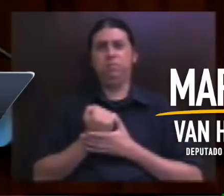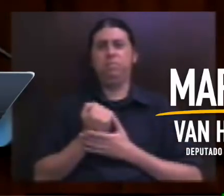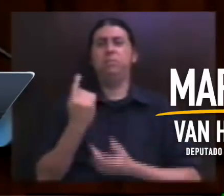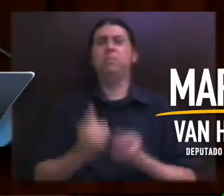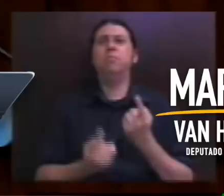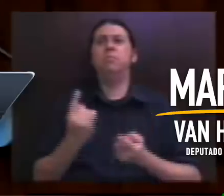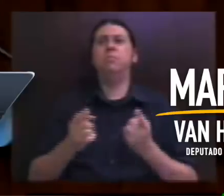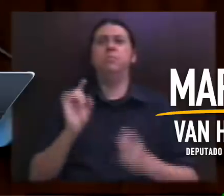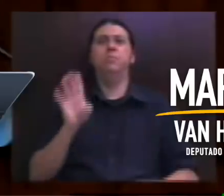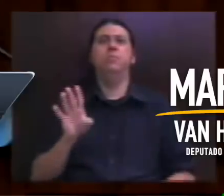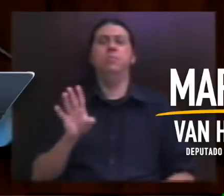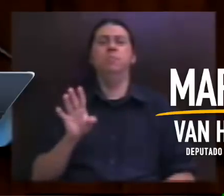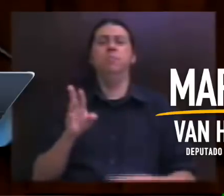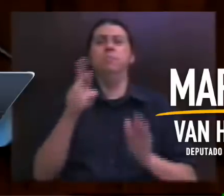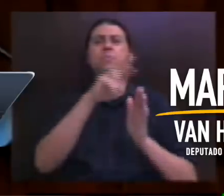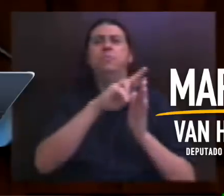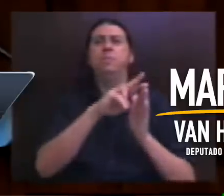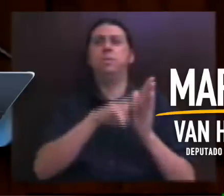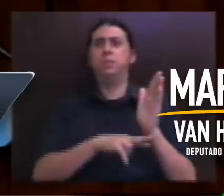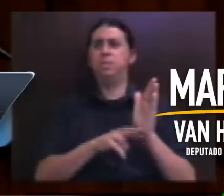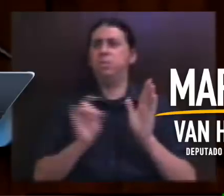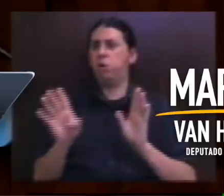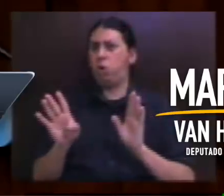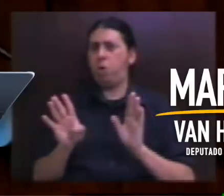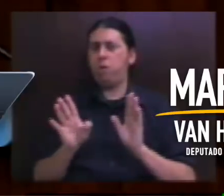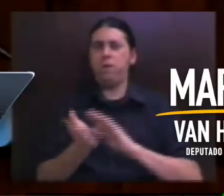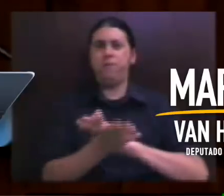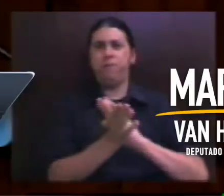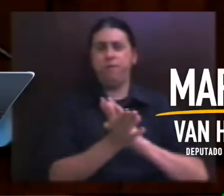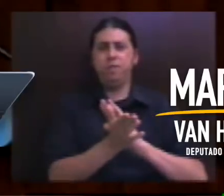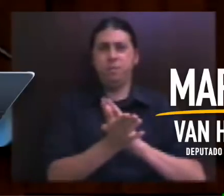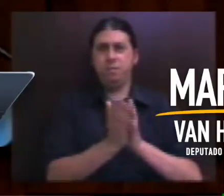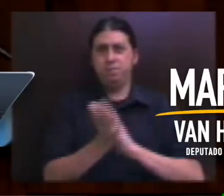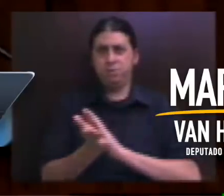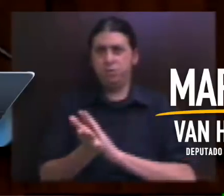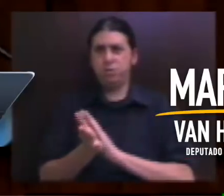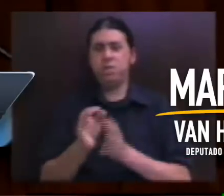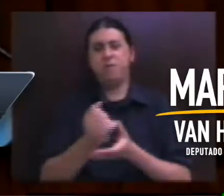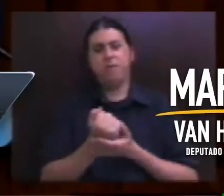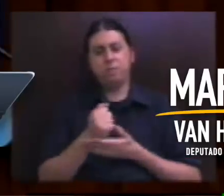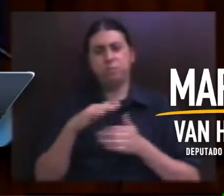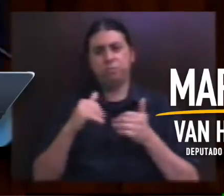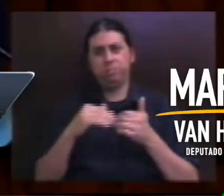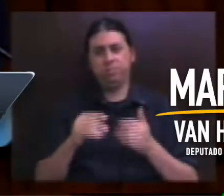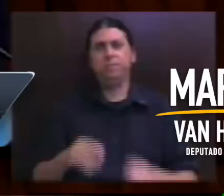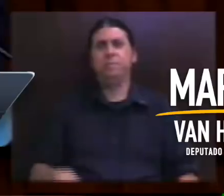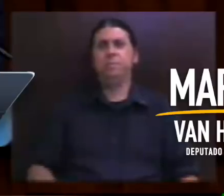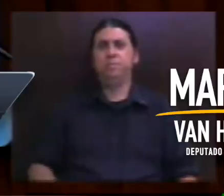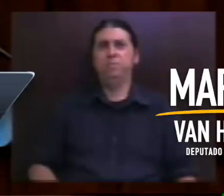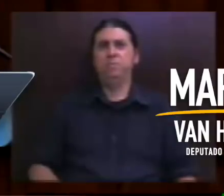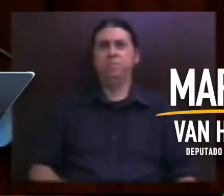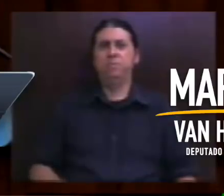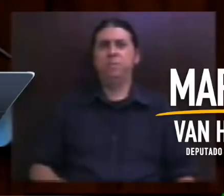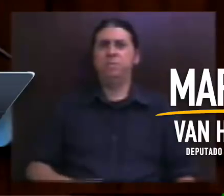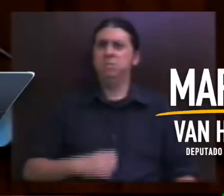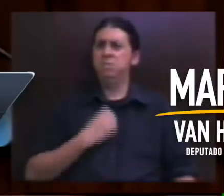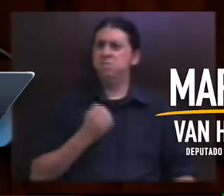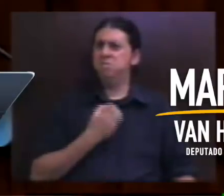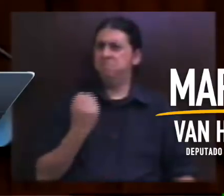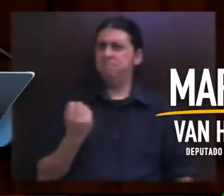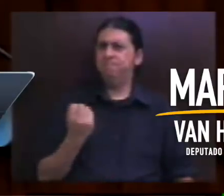apenas, via de regra, para quem é criminoso? Eu fico indignado como cidadão,